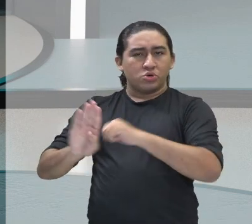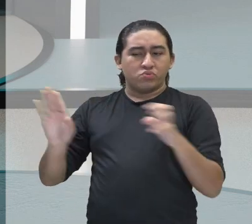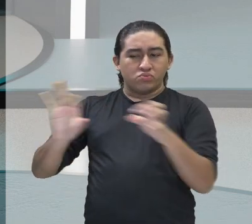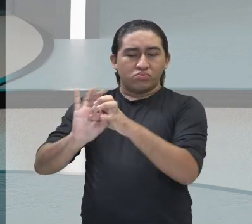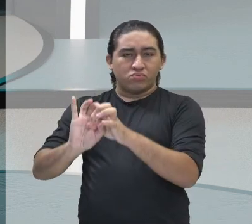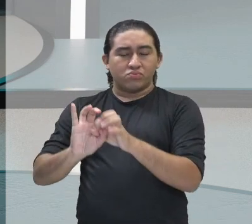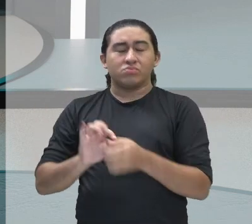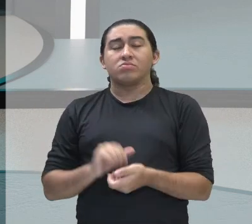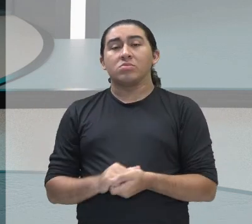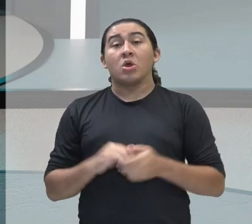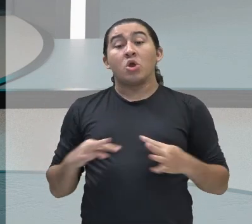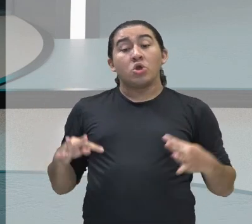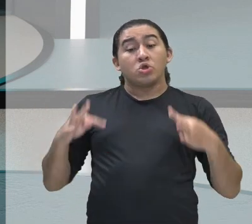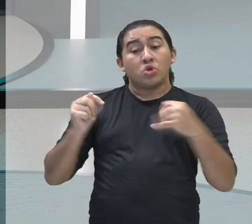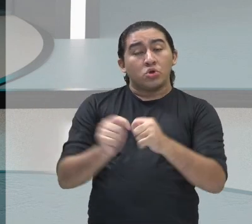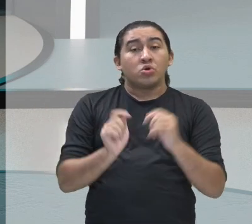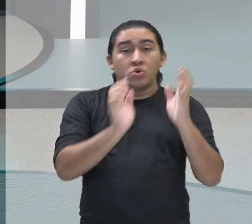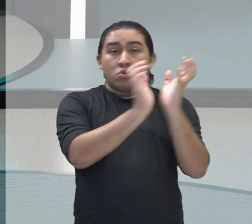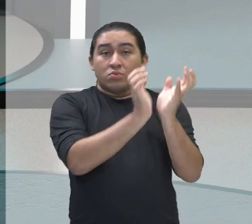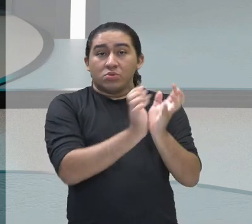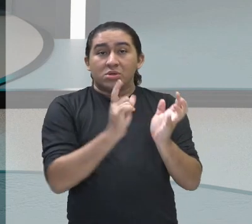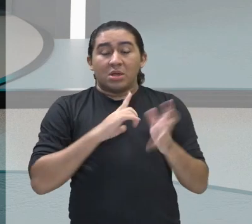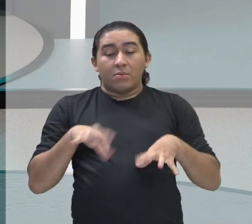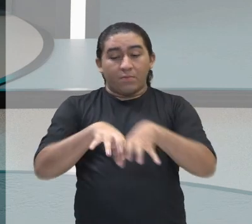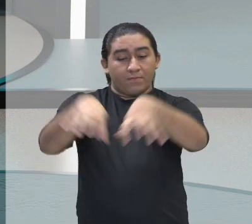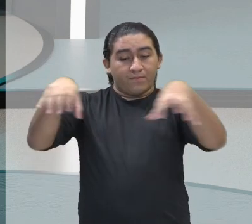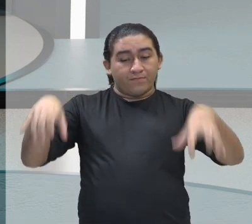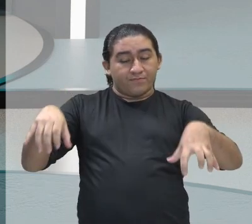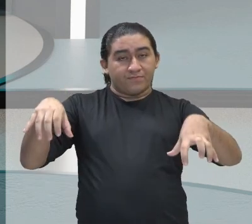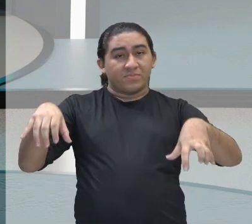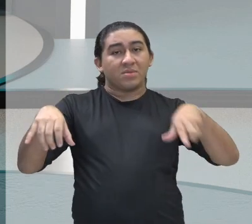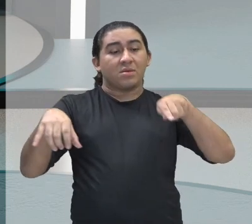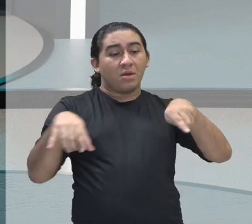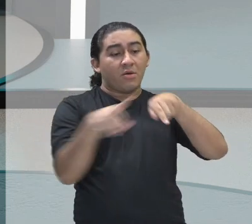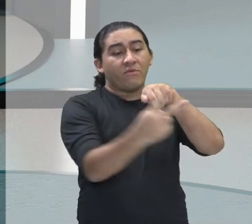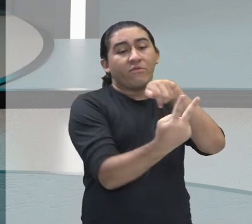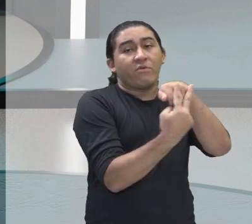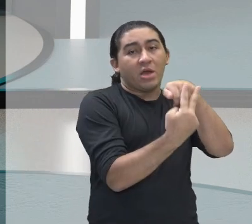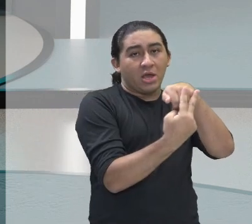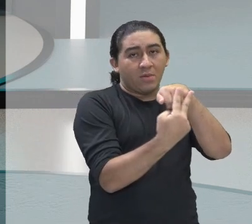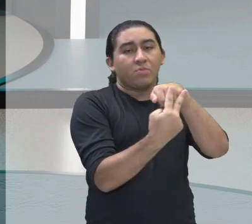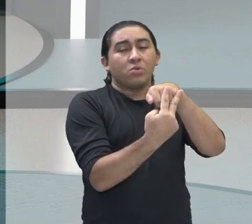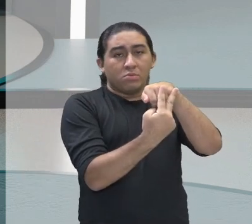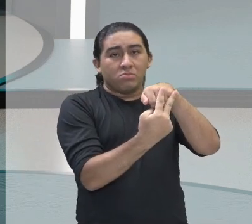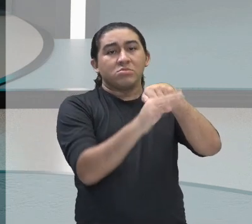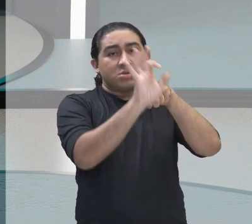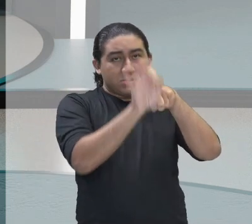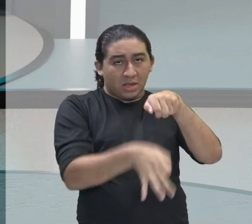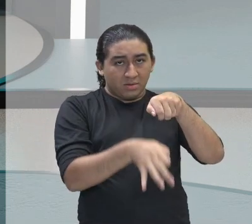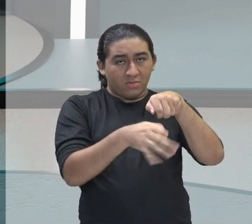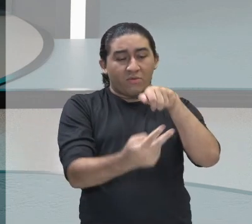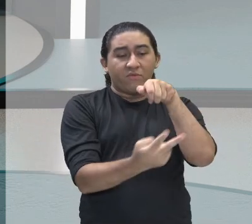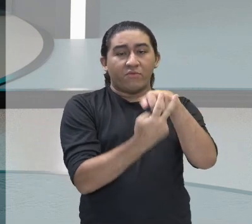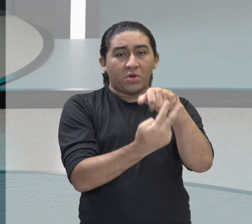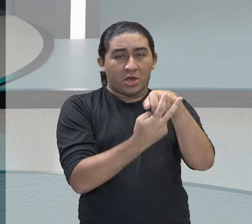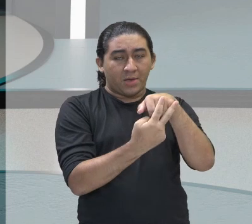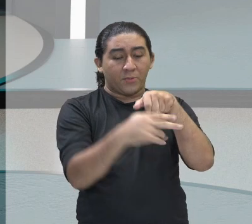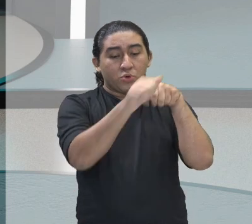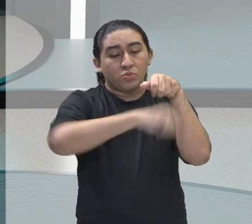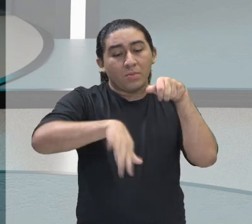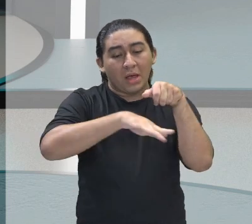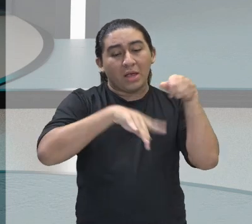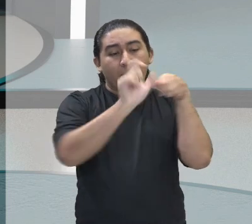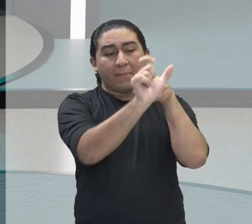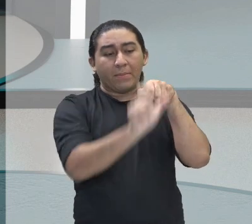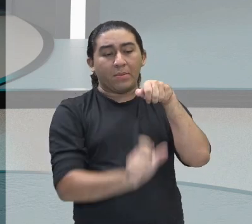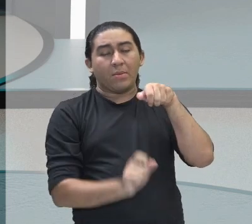Basicamente, todas as classes gramaticais são divididas em duas. Nós temos verbos, que reinam absolutos, tá? Verbos, então, é uma classe que a gente trabalha só